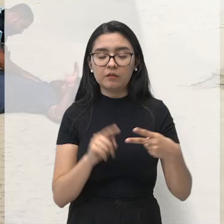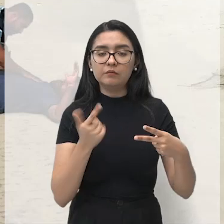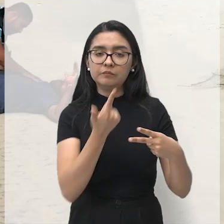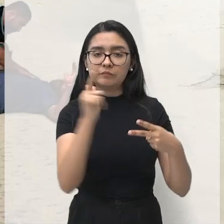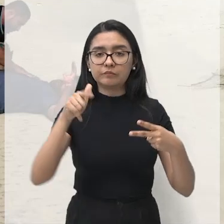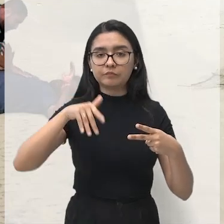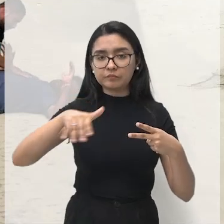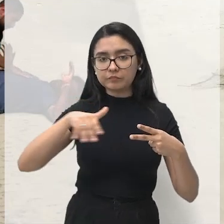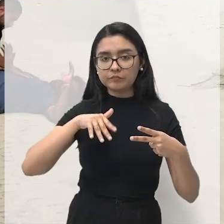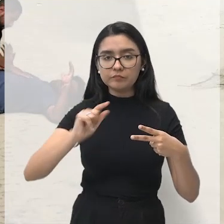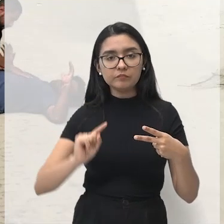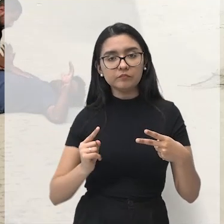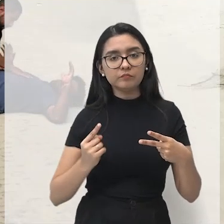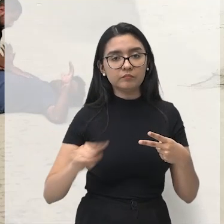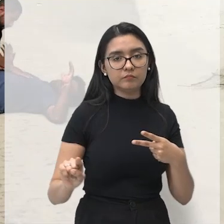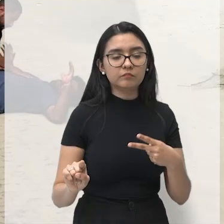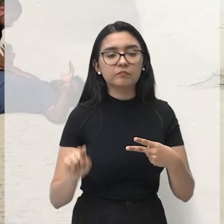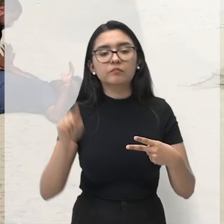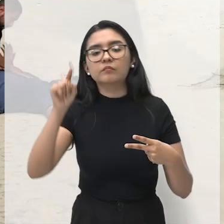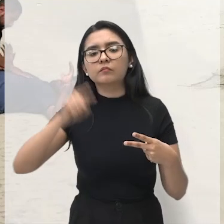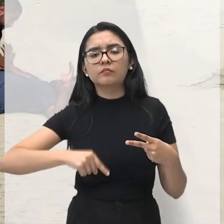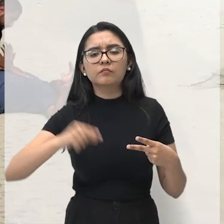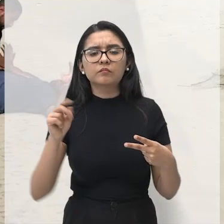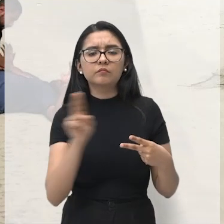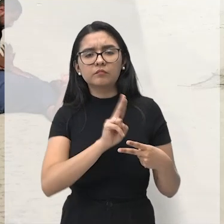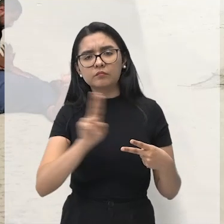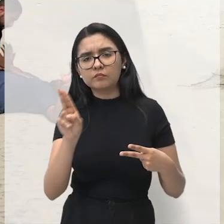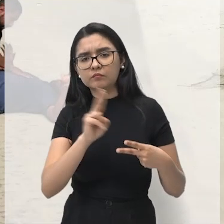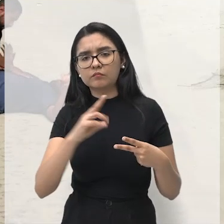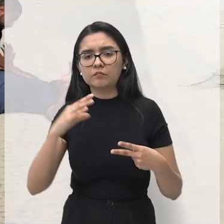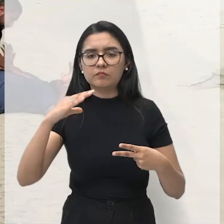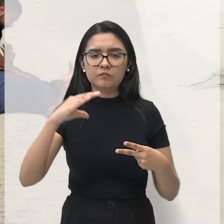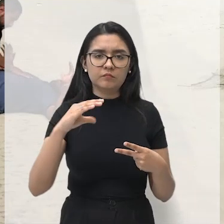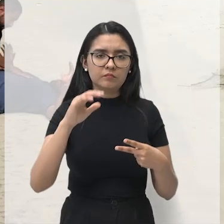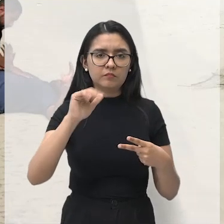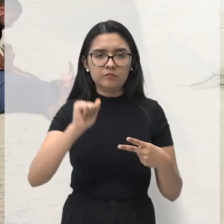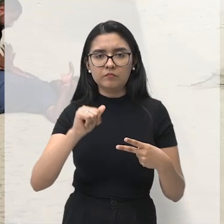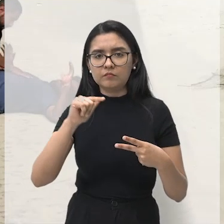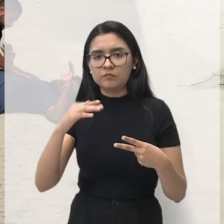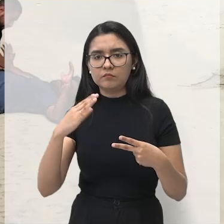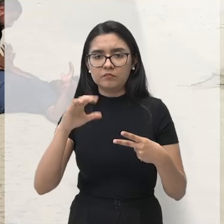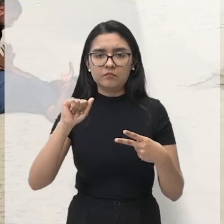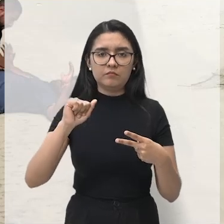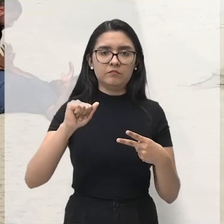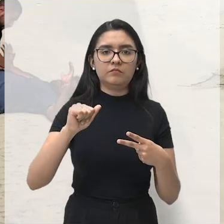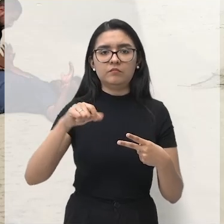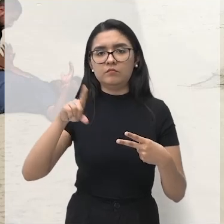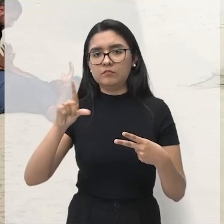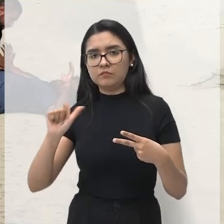de ataque é a calçada. Vamos ver a calçada?